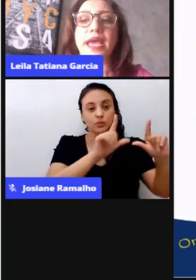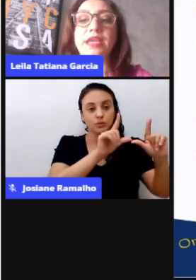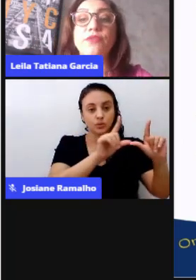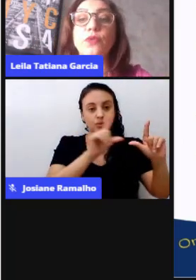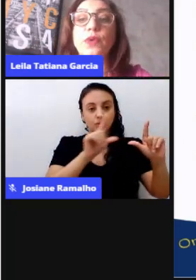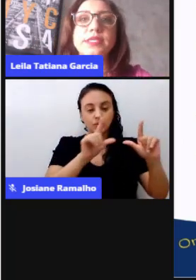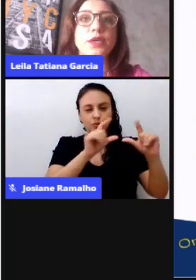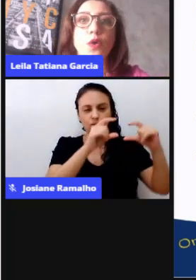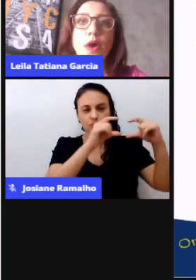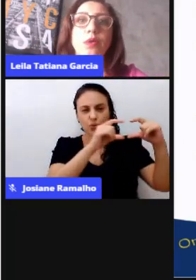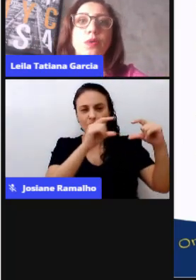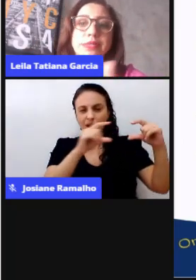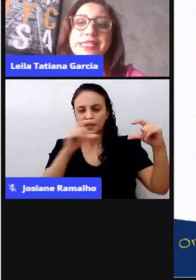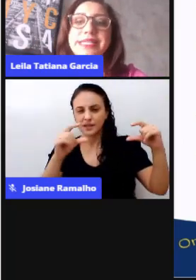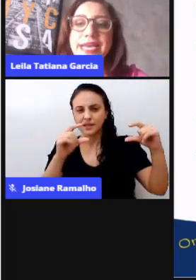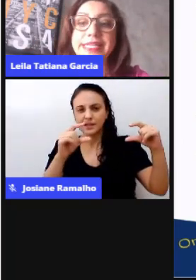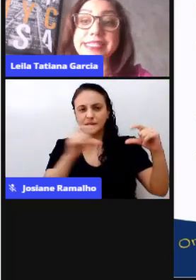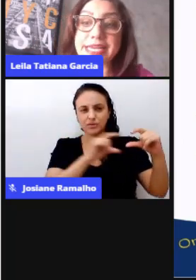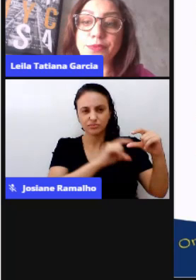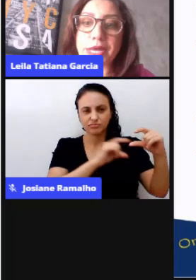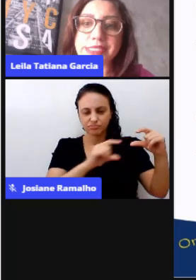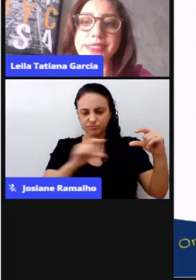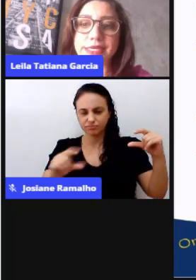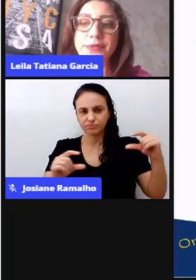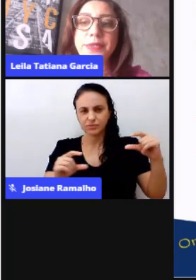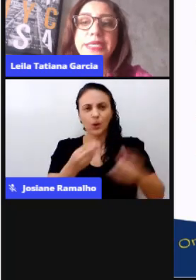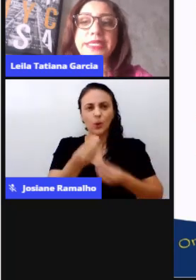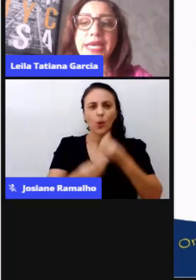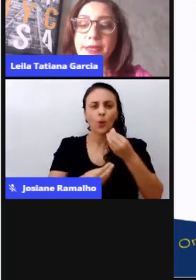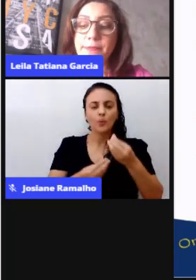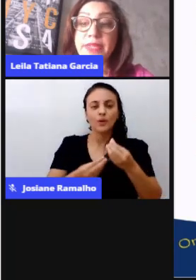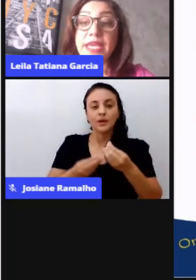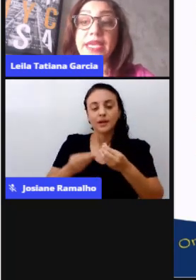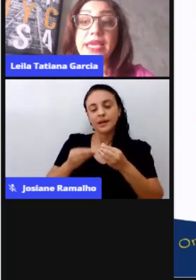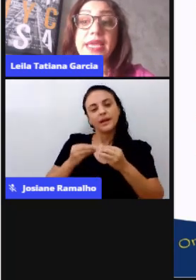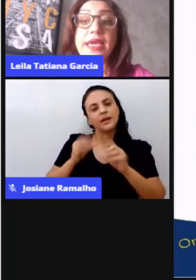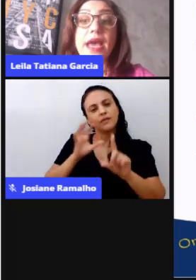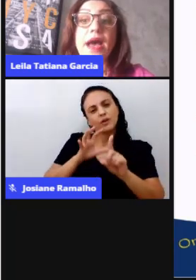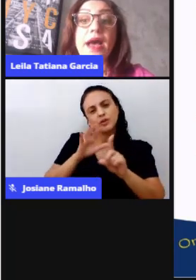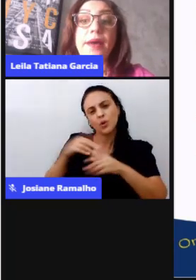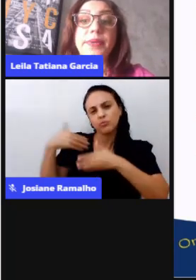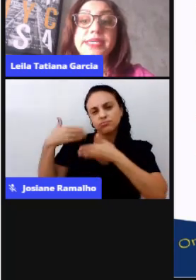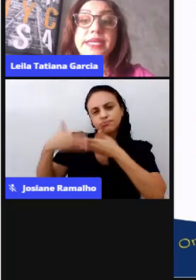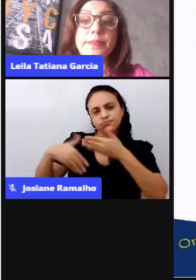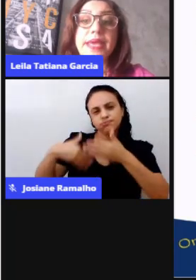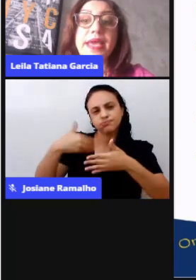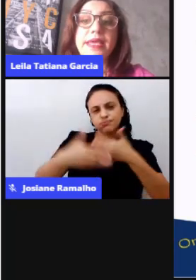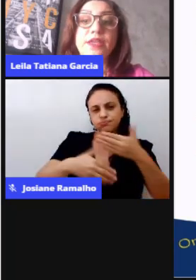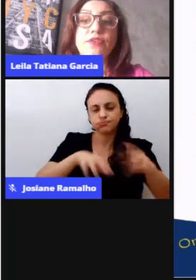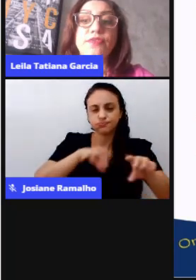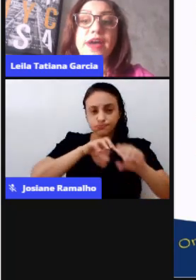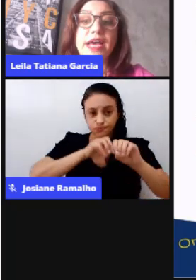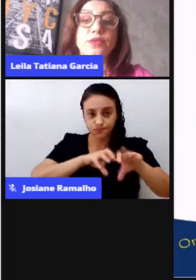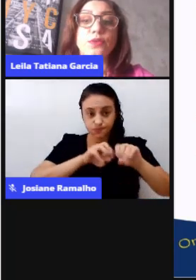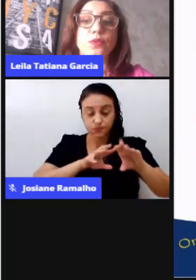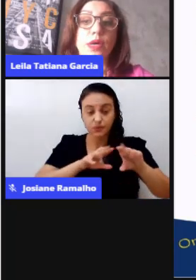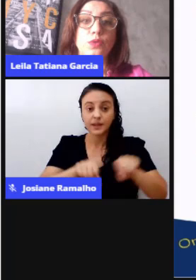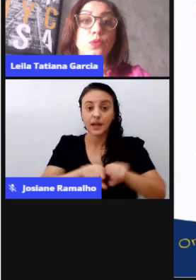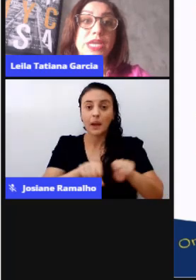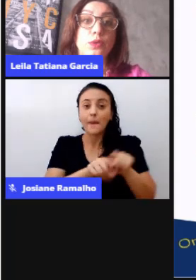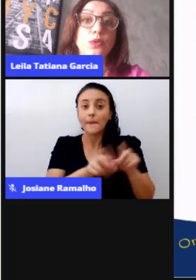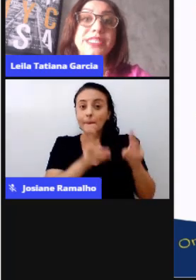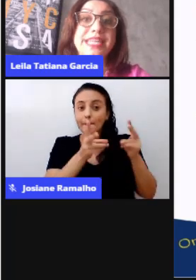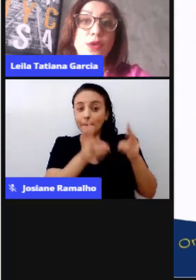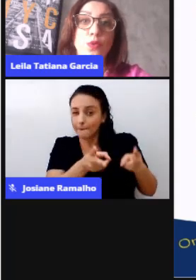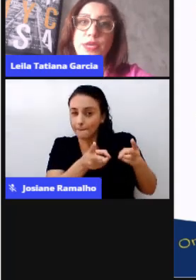isso influenciou ao longo das décadas a educação, né? E perceber que, de fato,